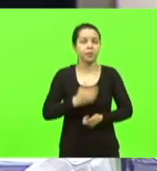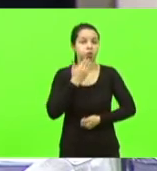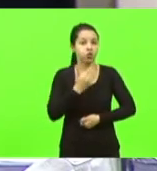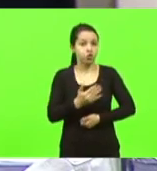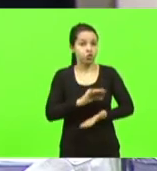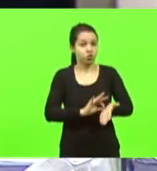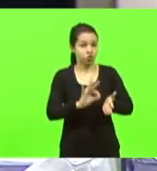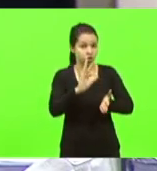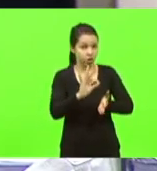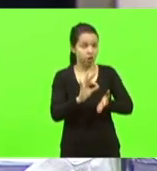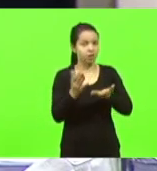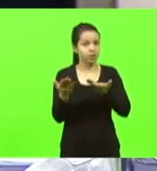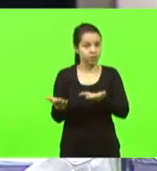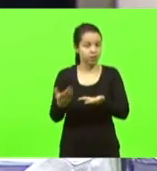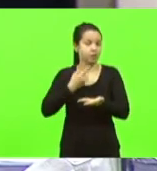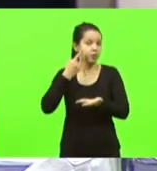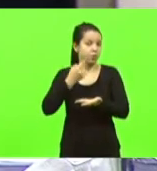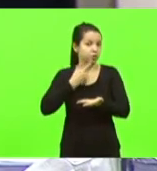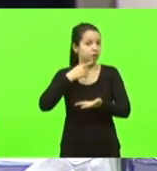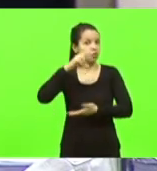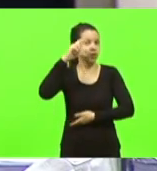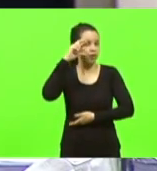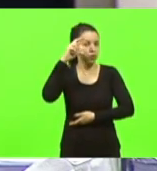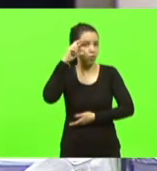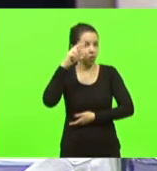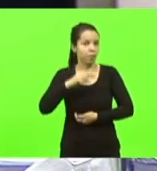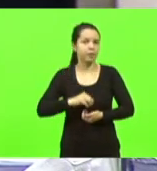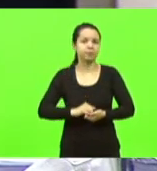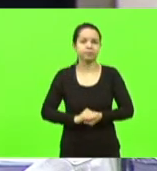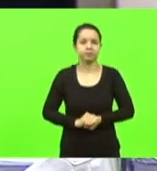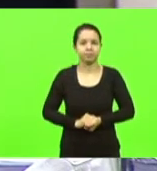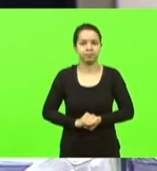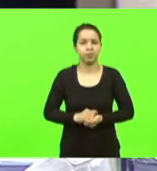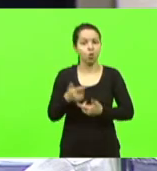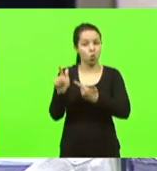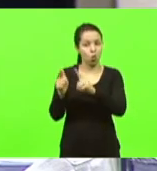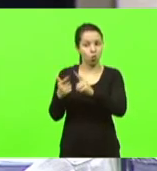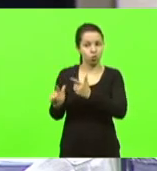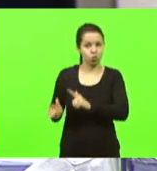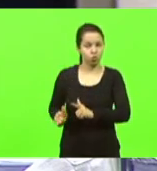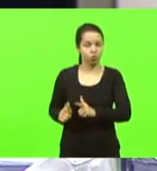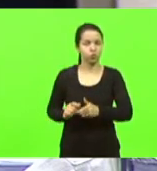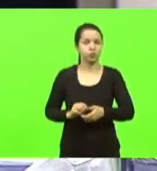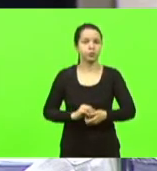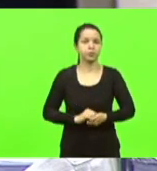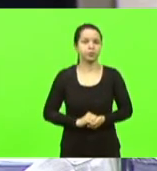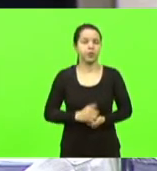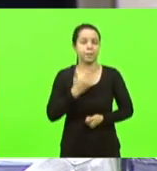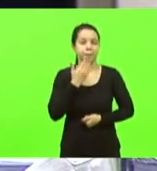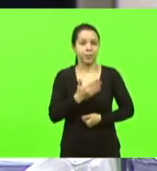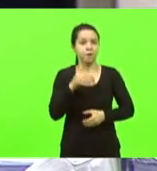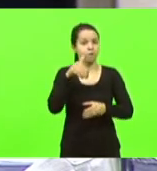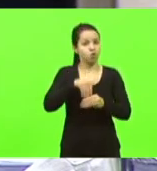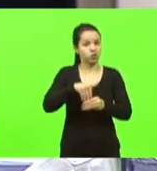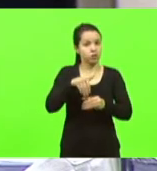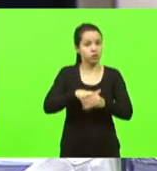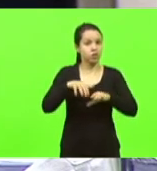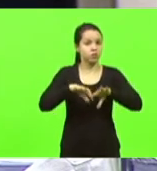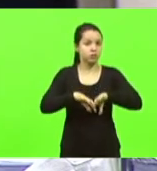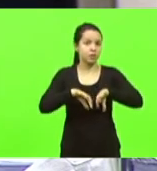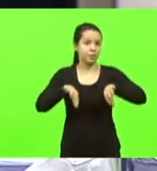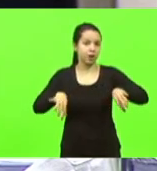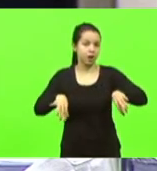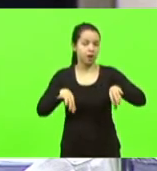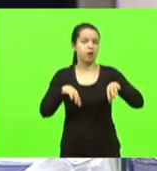destaque sua excelência o deputado Ricardo Alba e outros e requer a votação em separado da